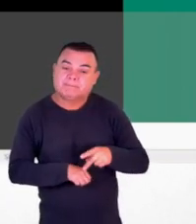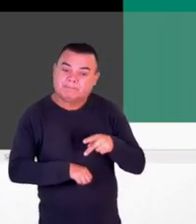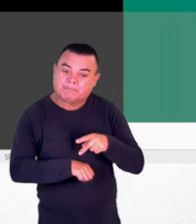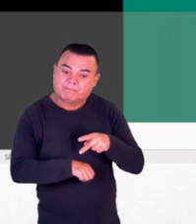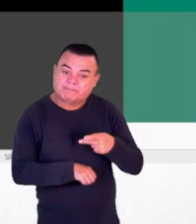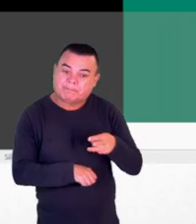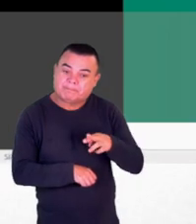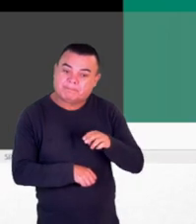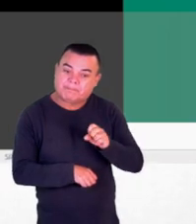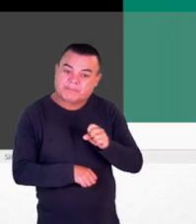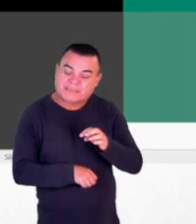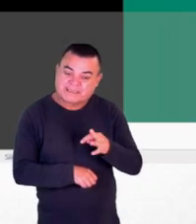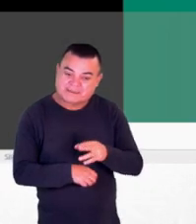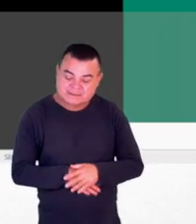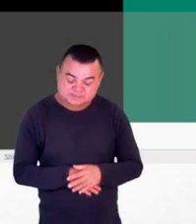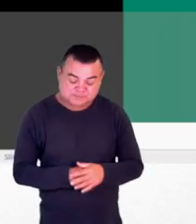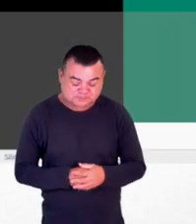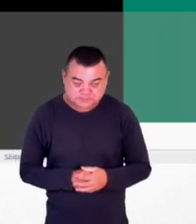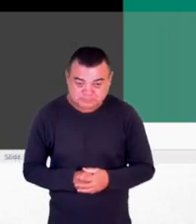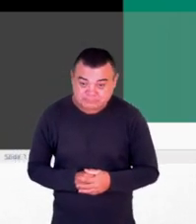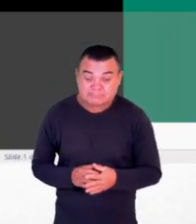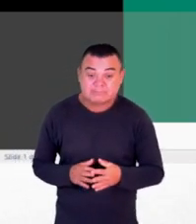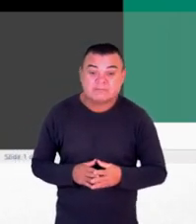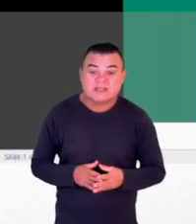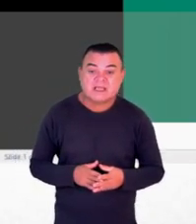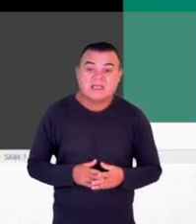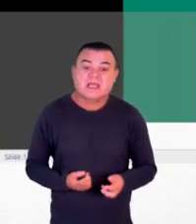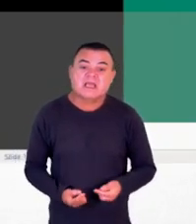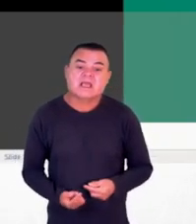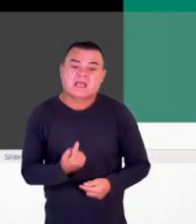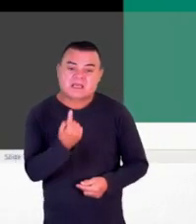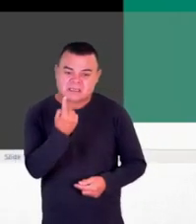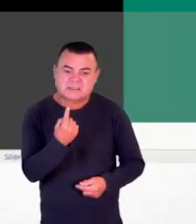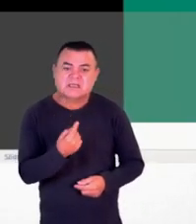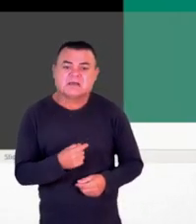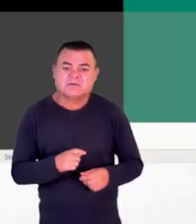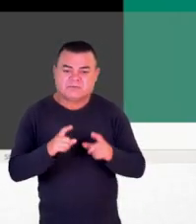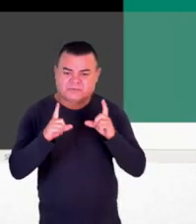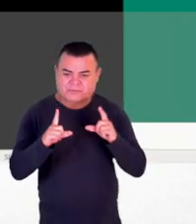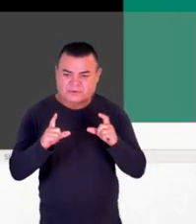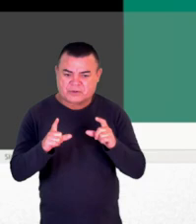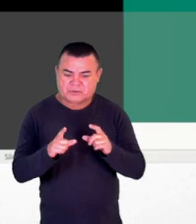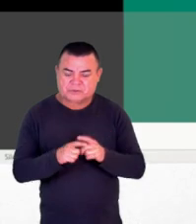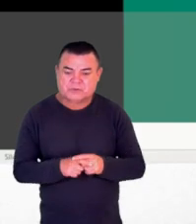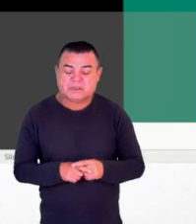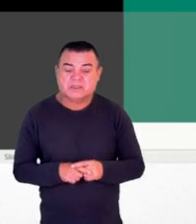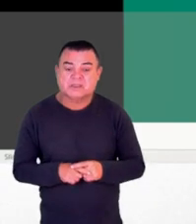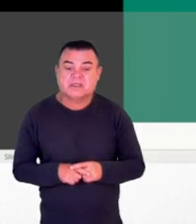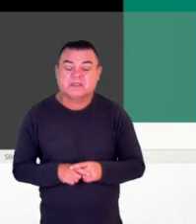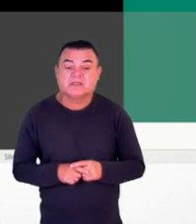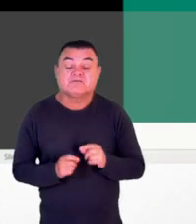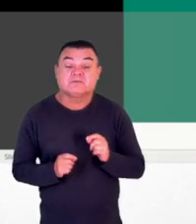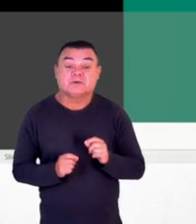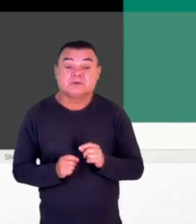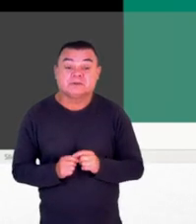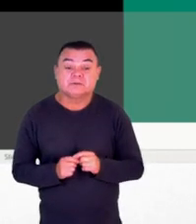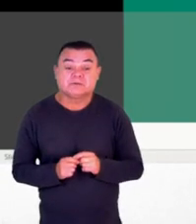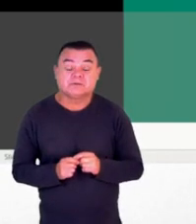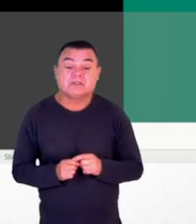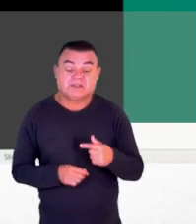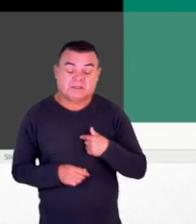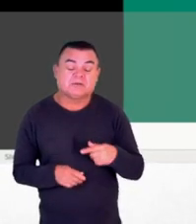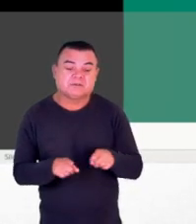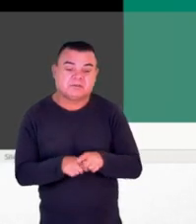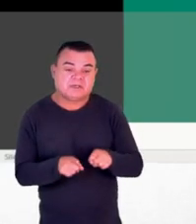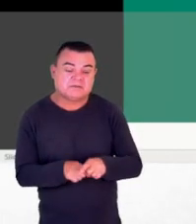para conversar com vocês então Eh vamos lá essa foto que eu trouxe ela é uma foto do dia em que a gente eu também sou conselheira do